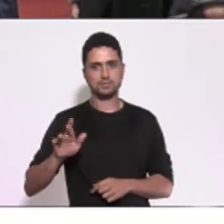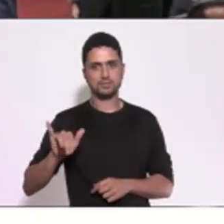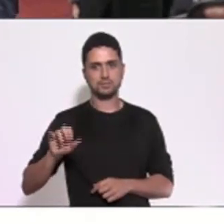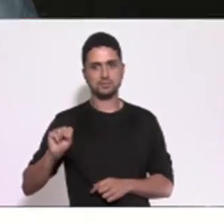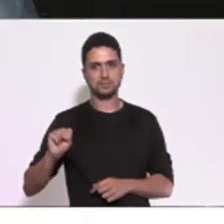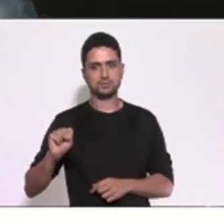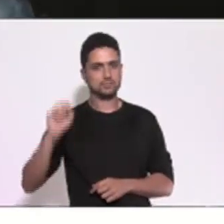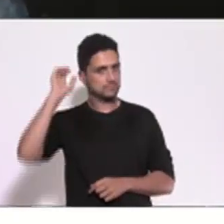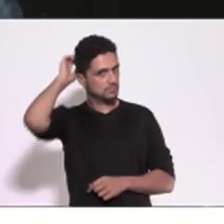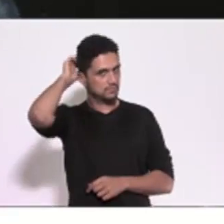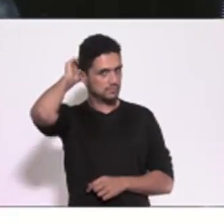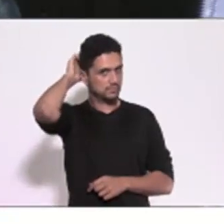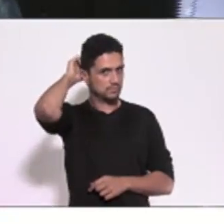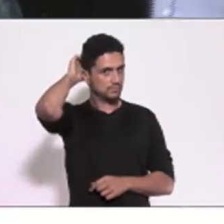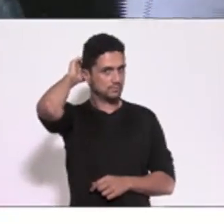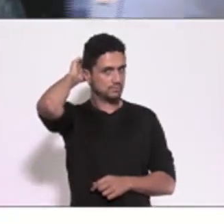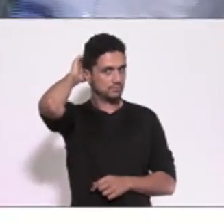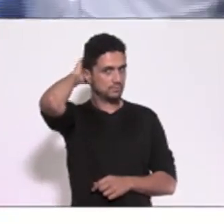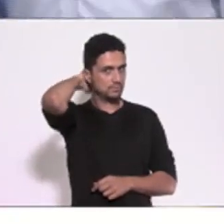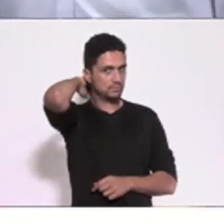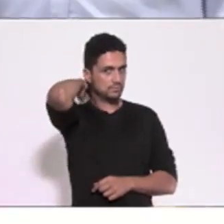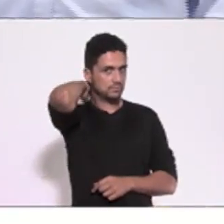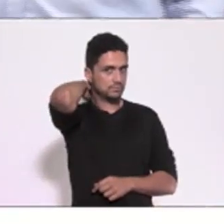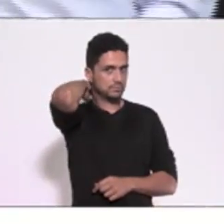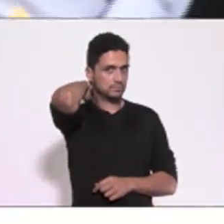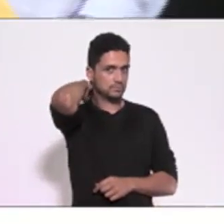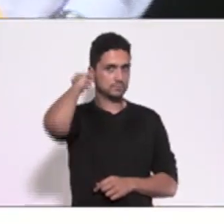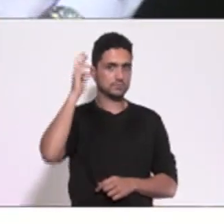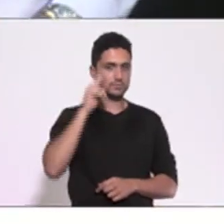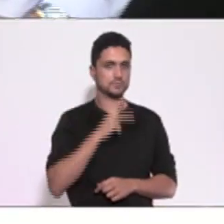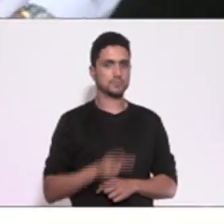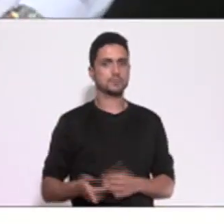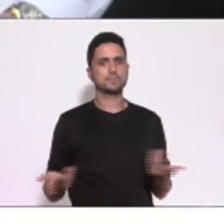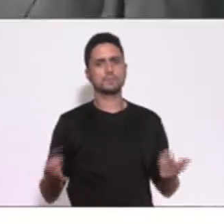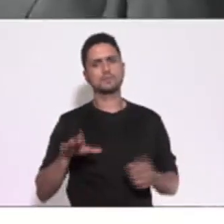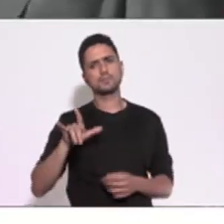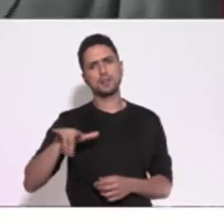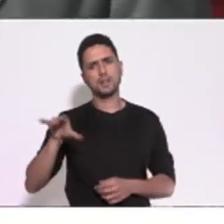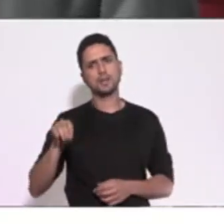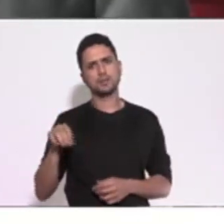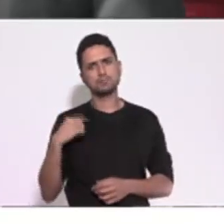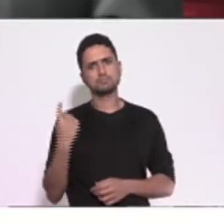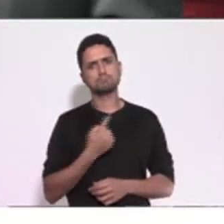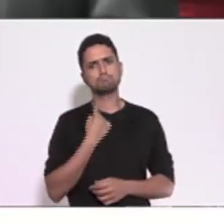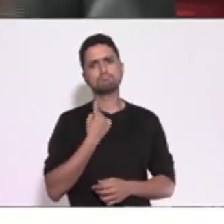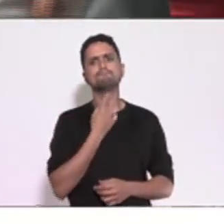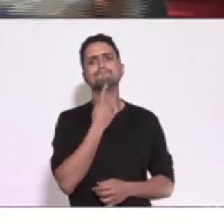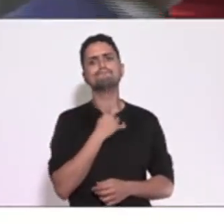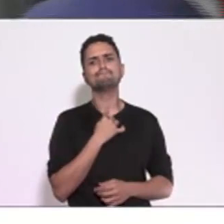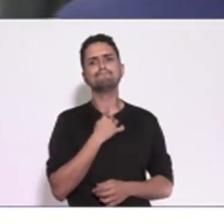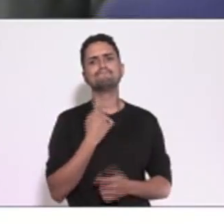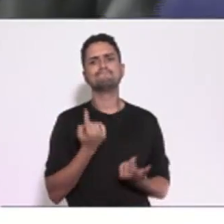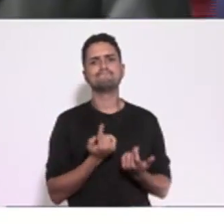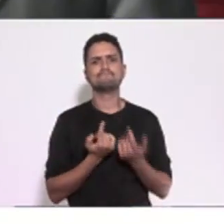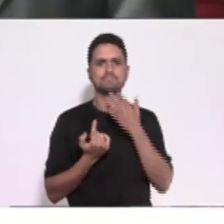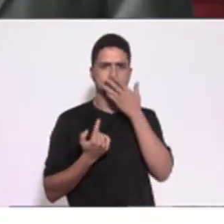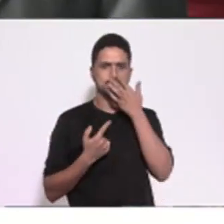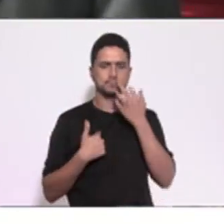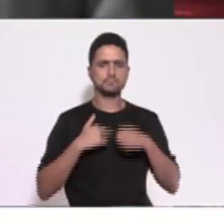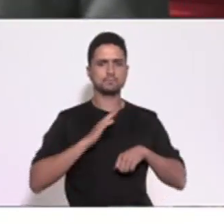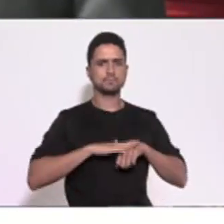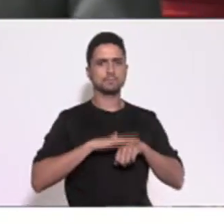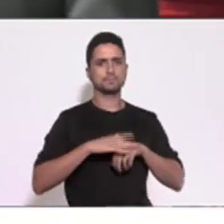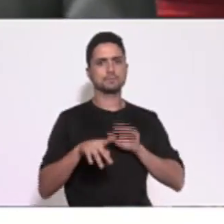Oi? Senhor presidente, obviamente que a intenção de nós, autores do projeto, não